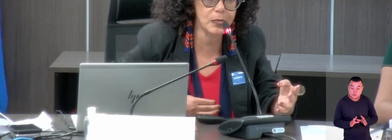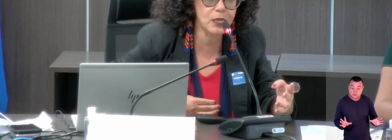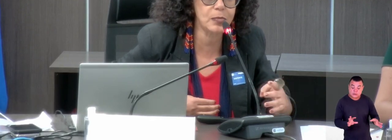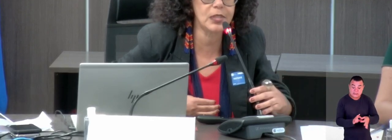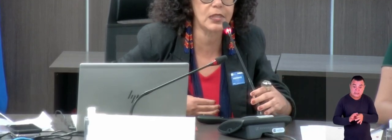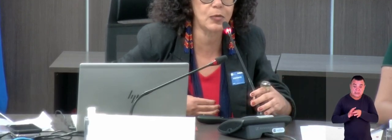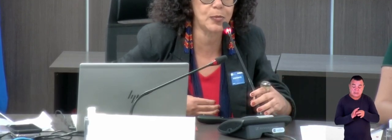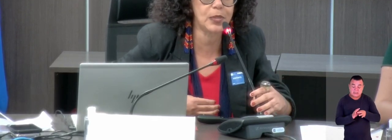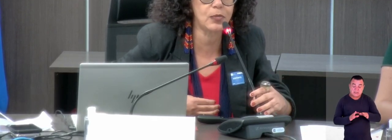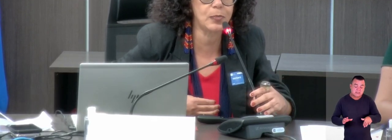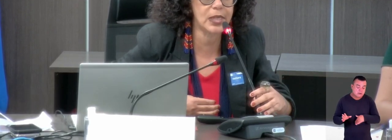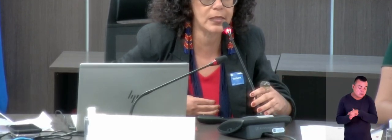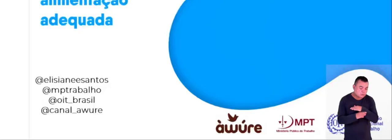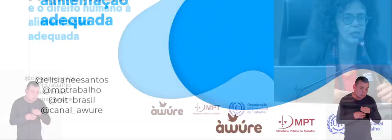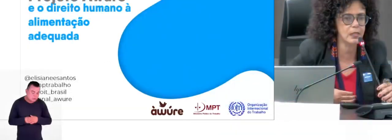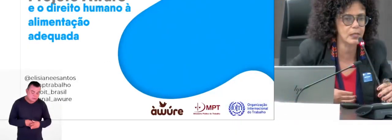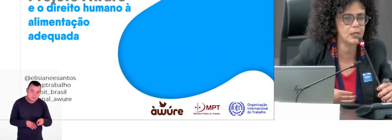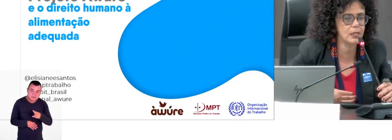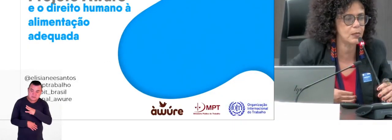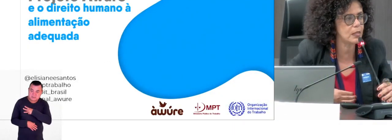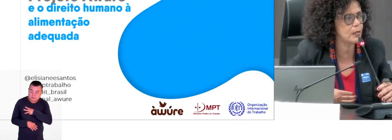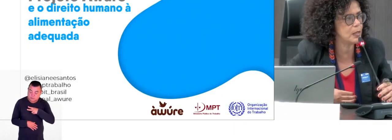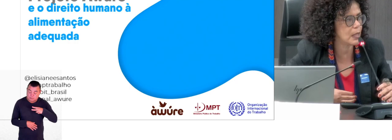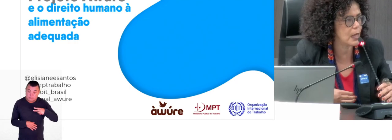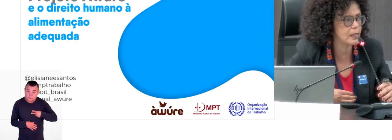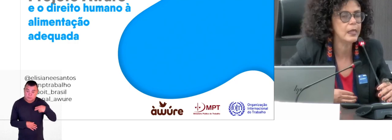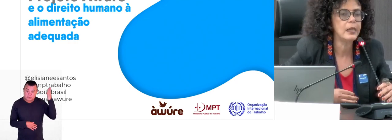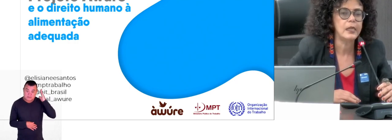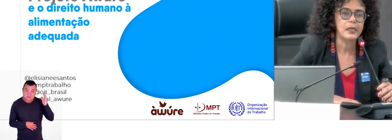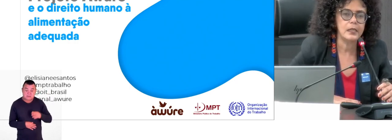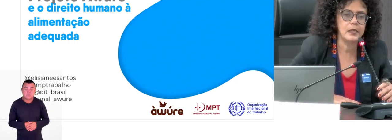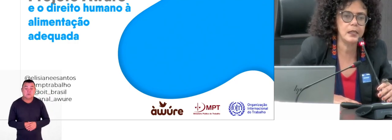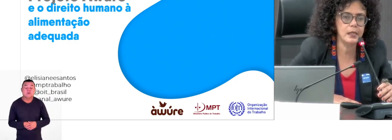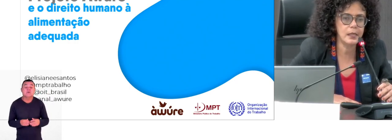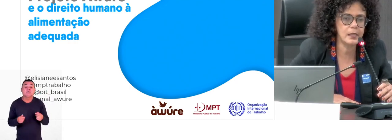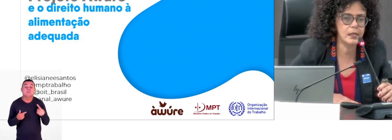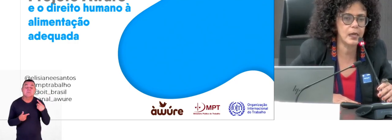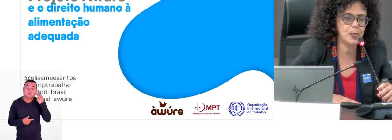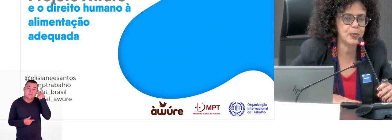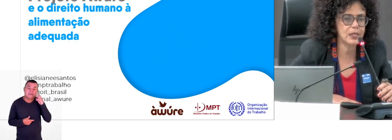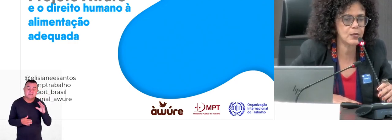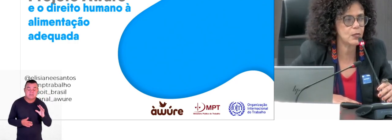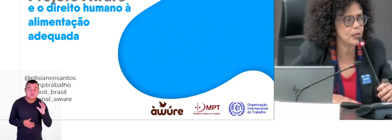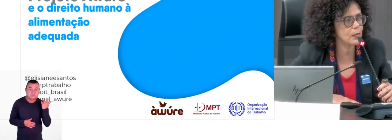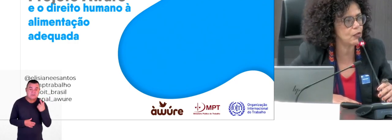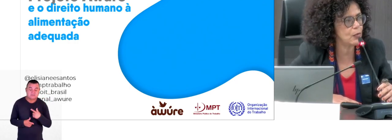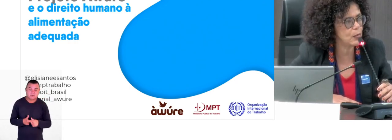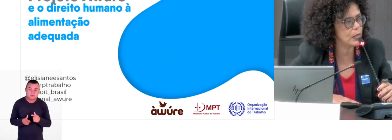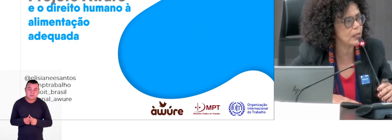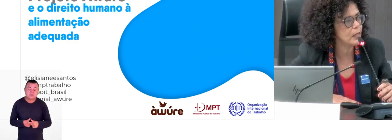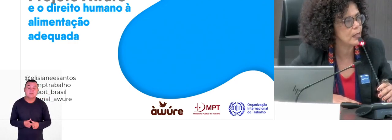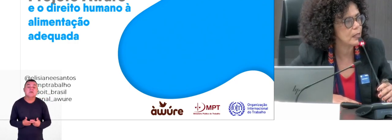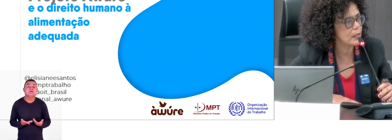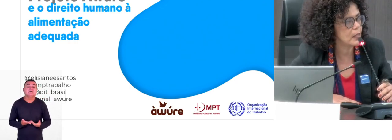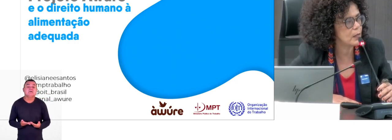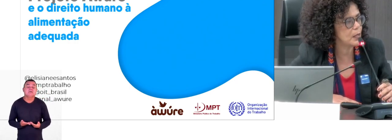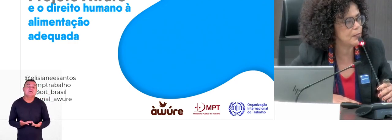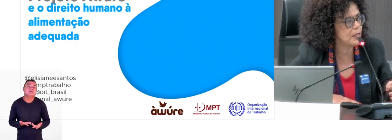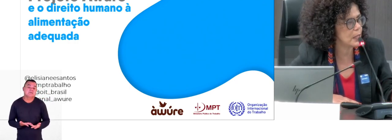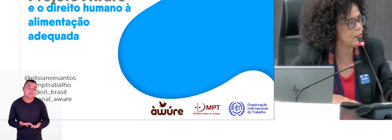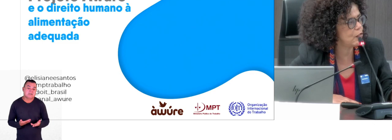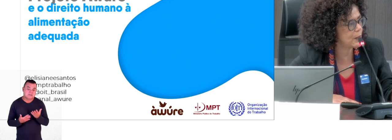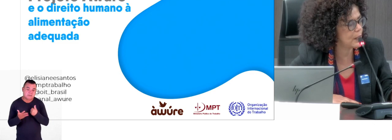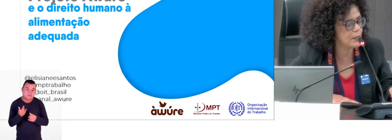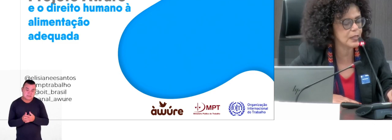os Ramos do ministério público no Brasil na questão da segurança alimentar e da população em situação de rua então uma